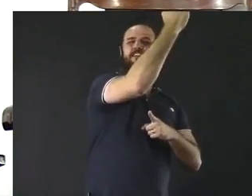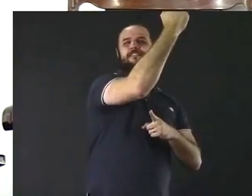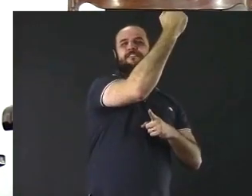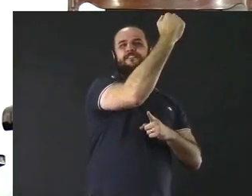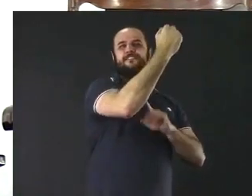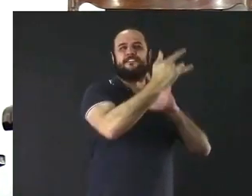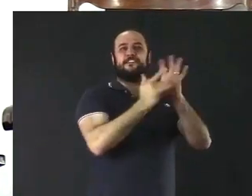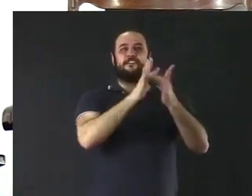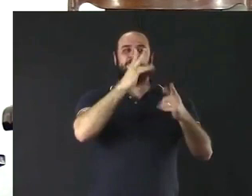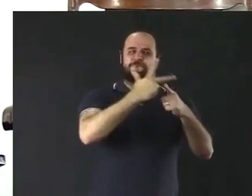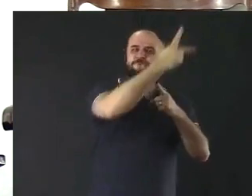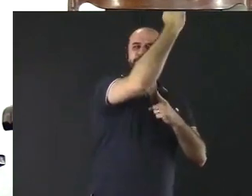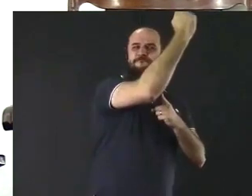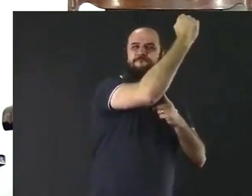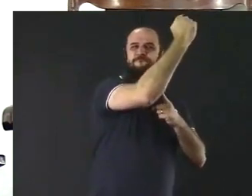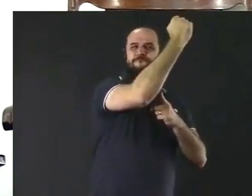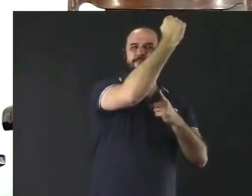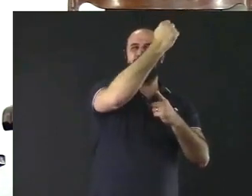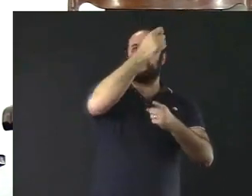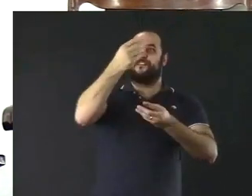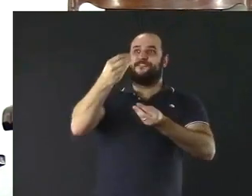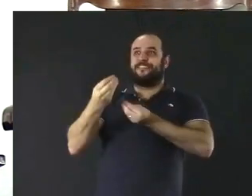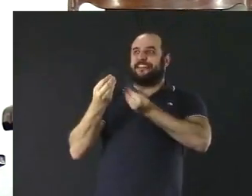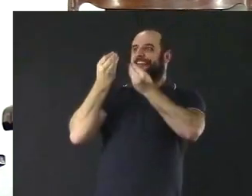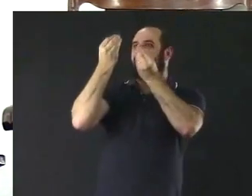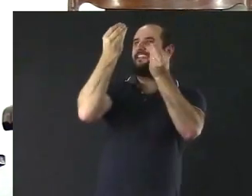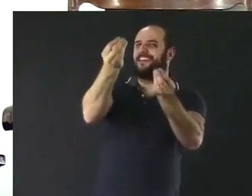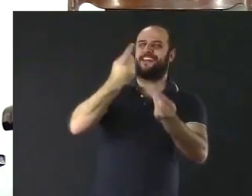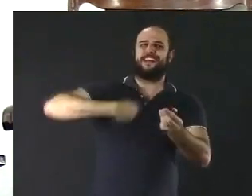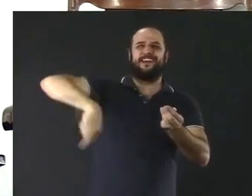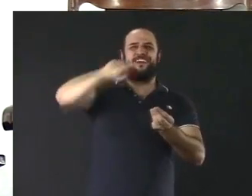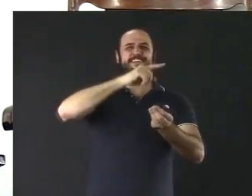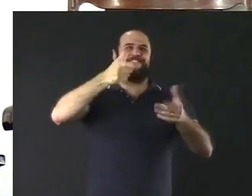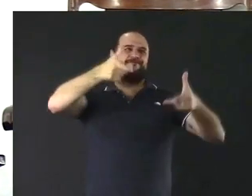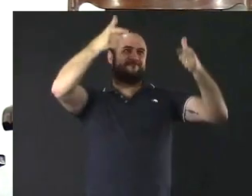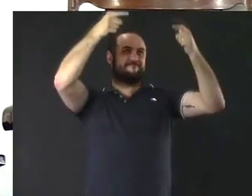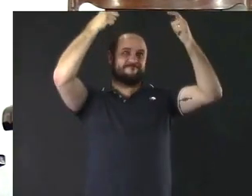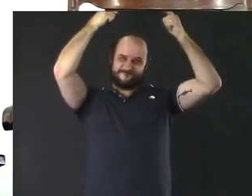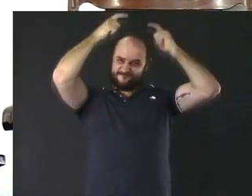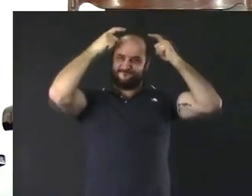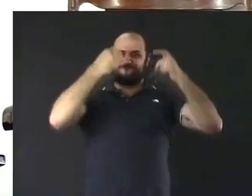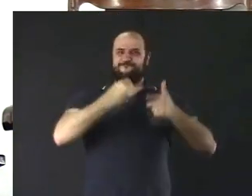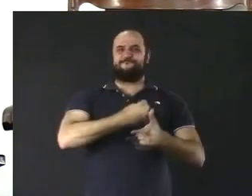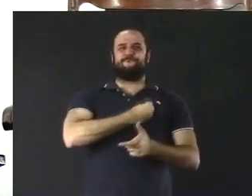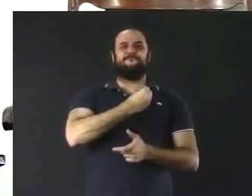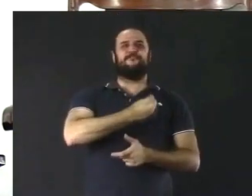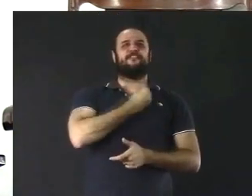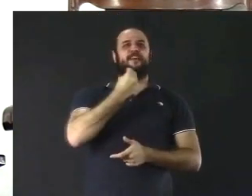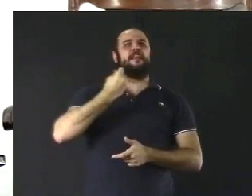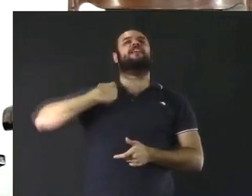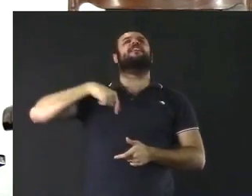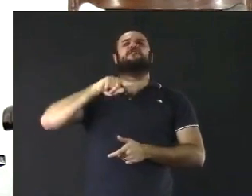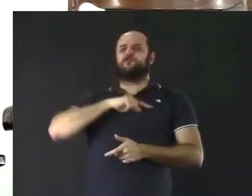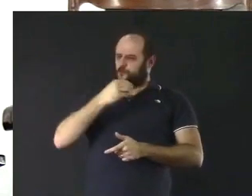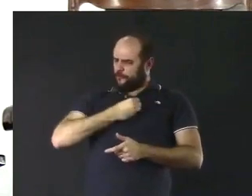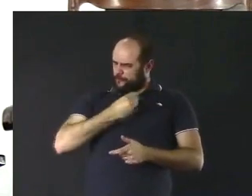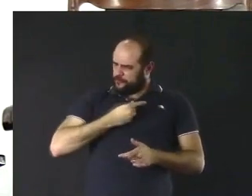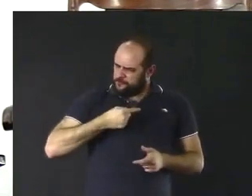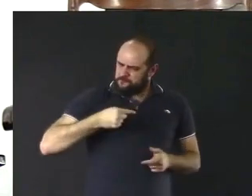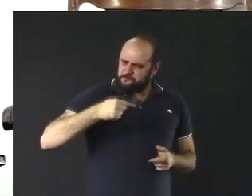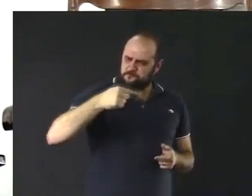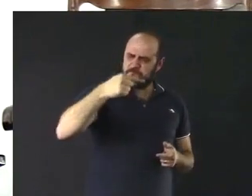Ele venceu, Ele deixou para nós essa coroa da vida. Então nós percorremos